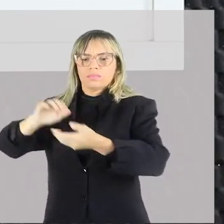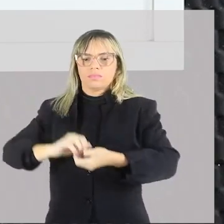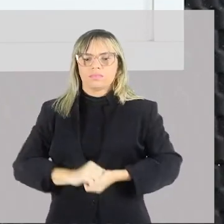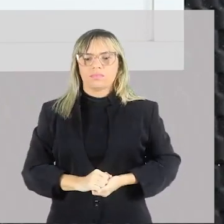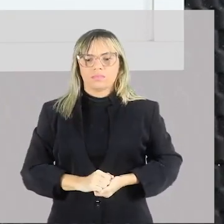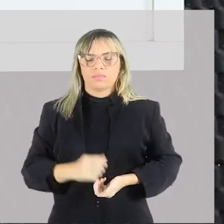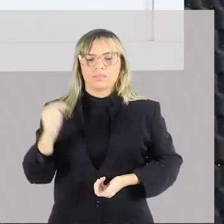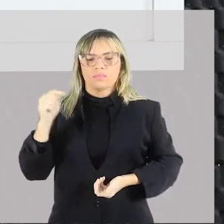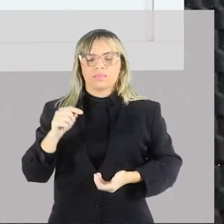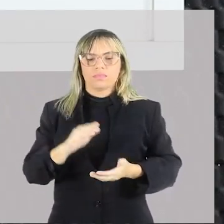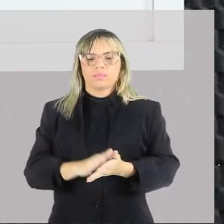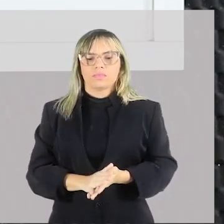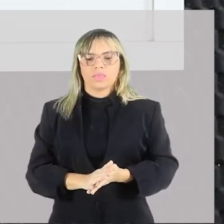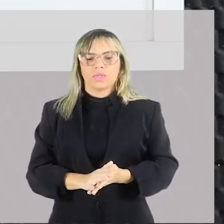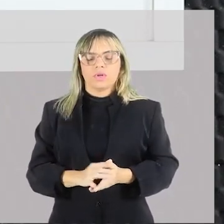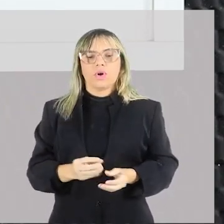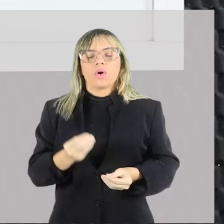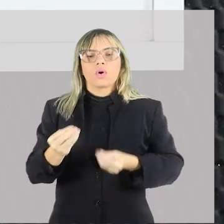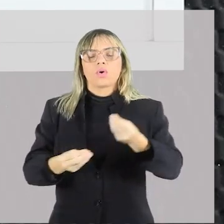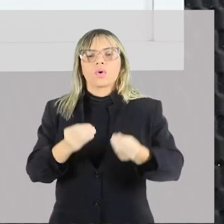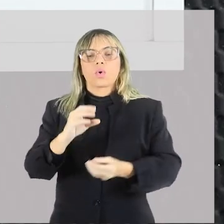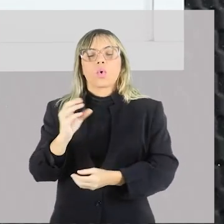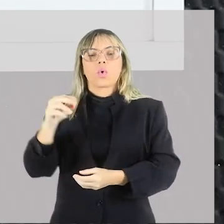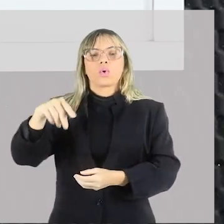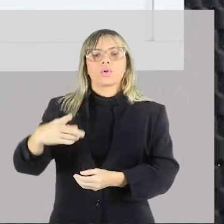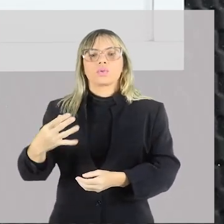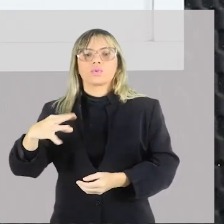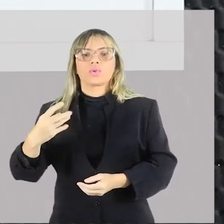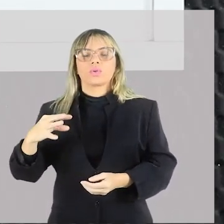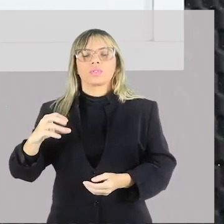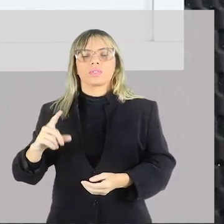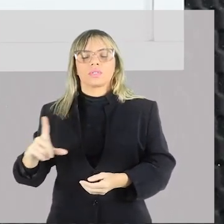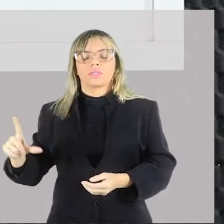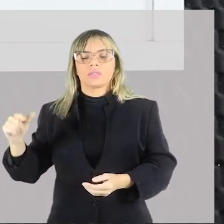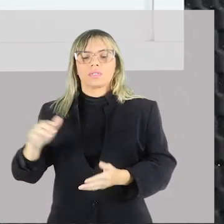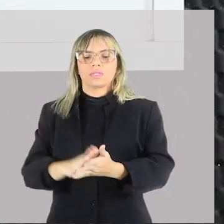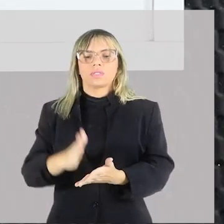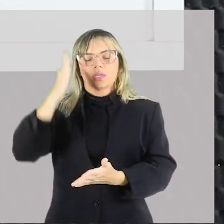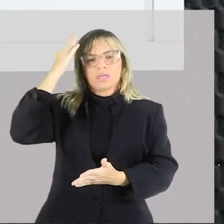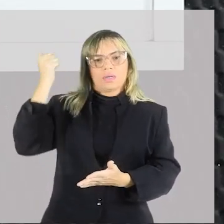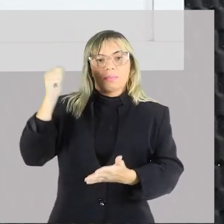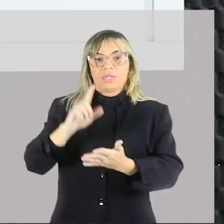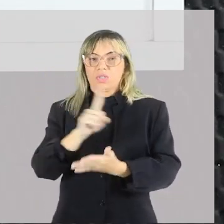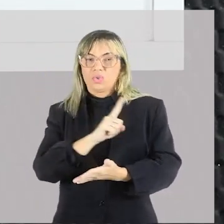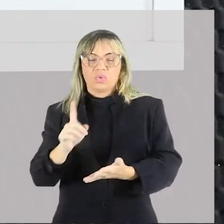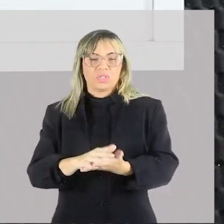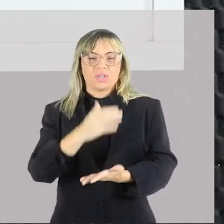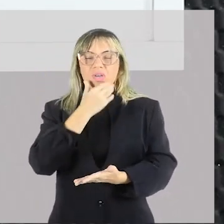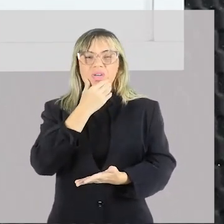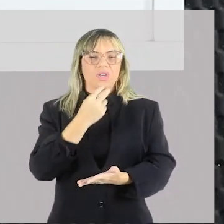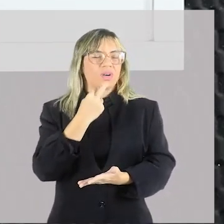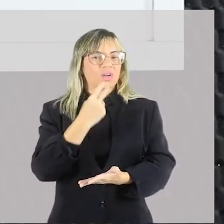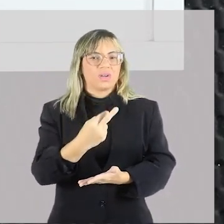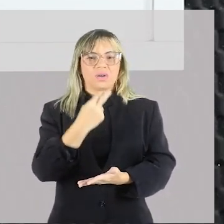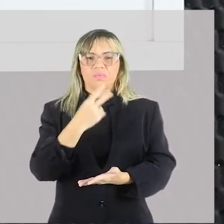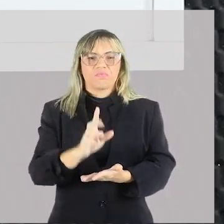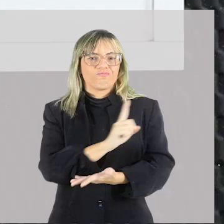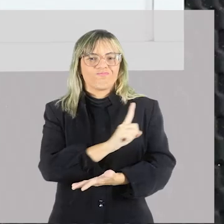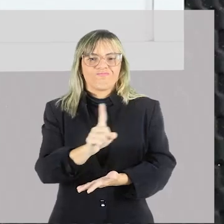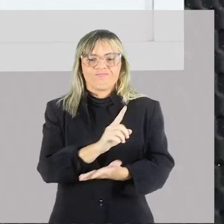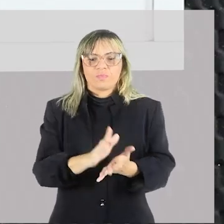condicional isso aí a gente vai fazer vídeo sobre isso sabendo que o cara não fala inglês ora então o